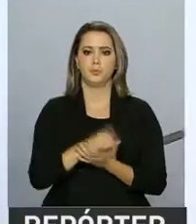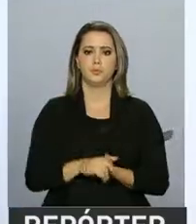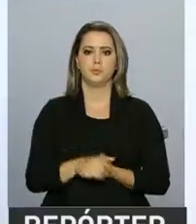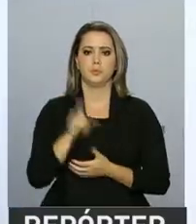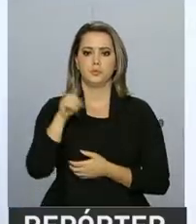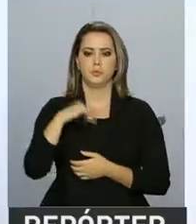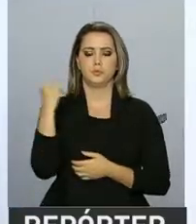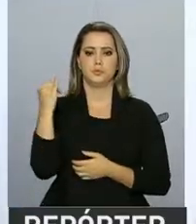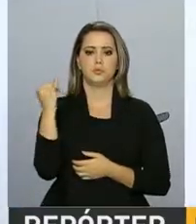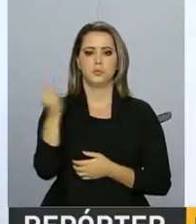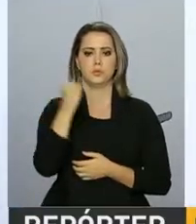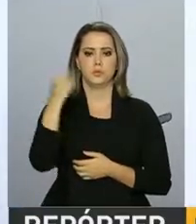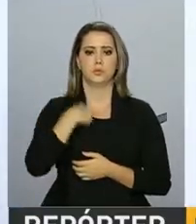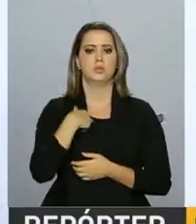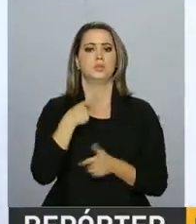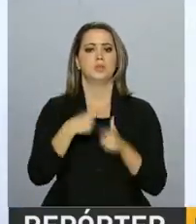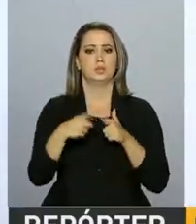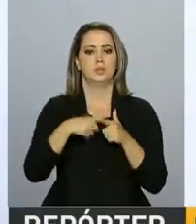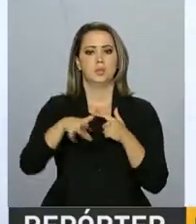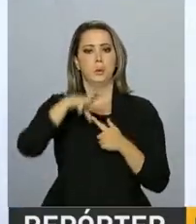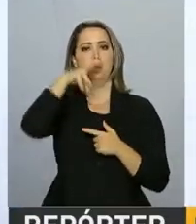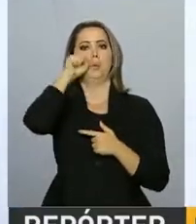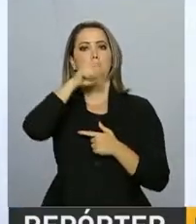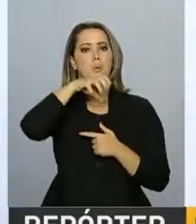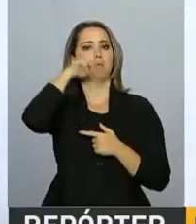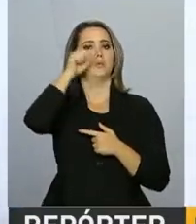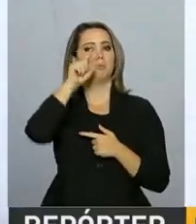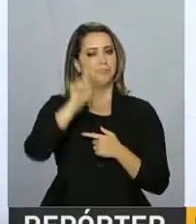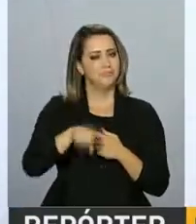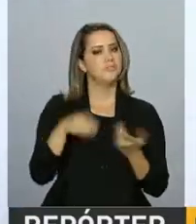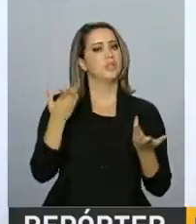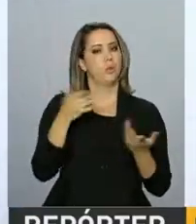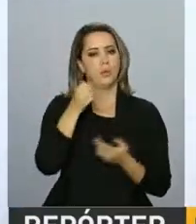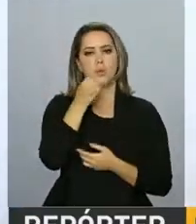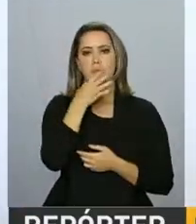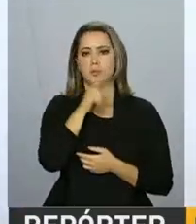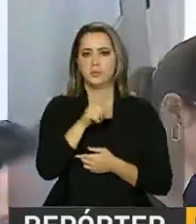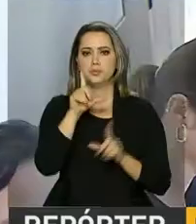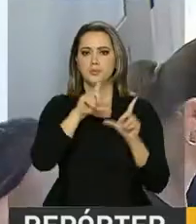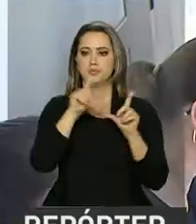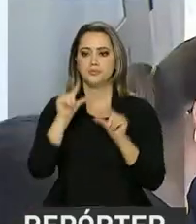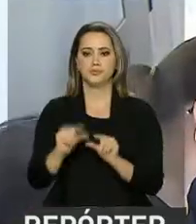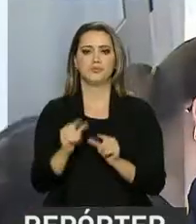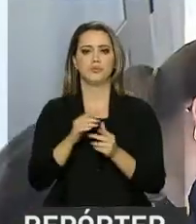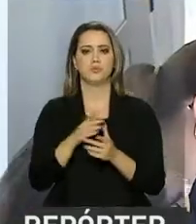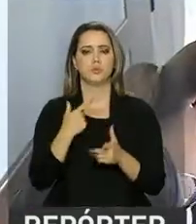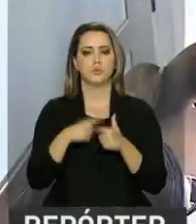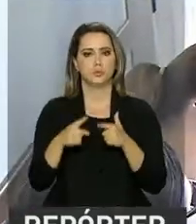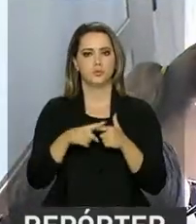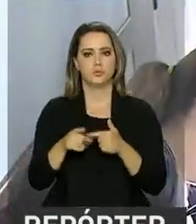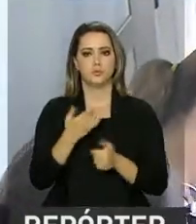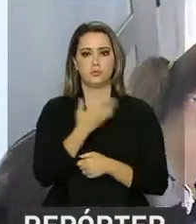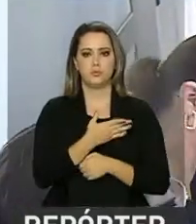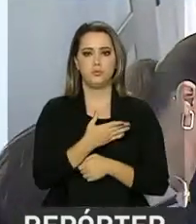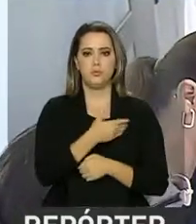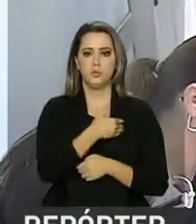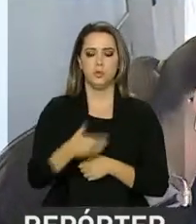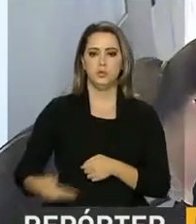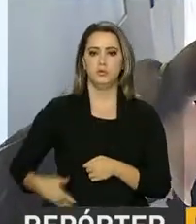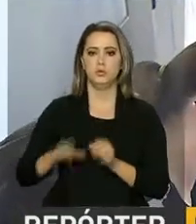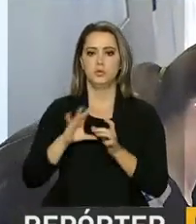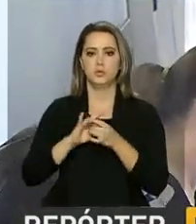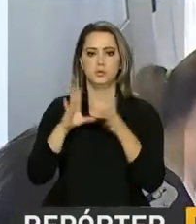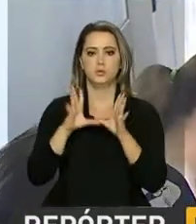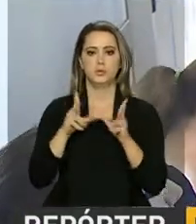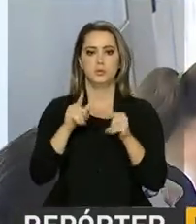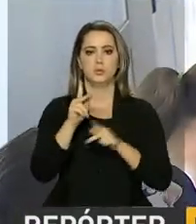importante que eu tenho muitos problemas respiratórios e é bons canonizado contra a gripe é um problema - o governo liberou para toda a população à vacina da